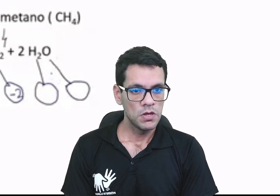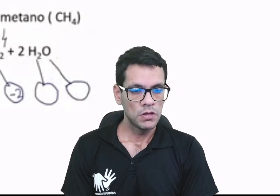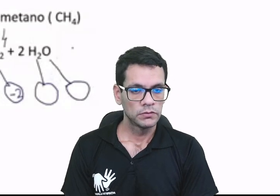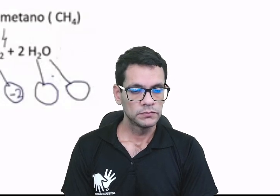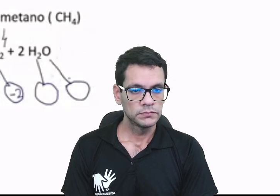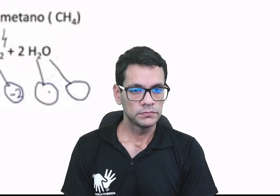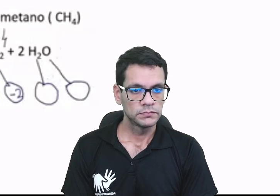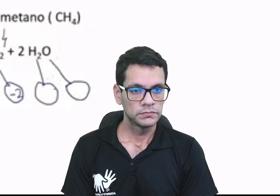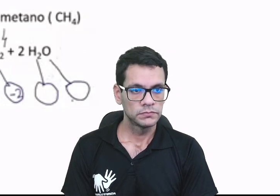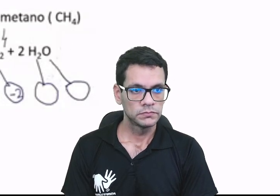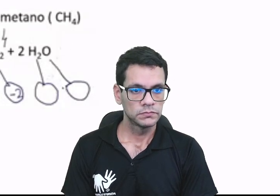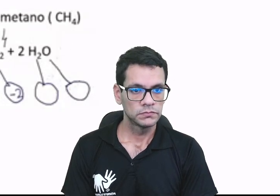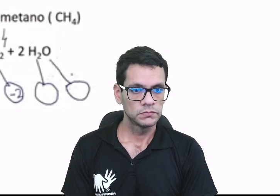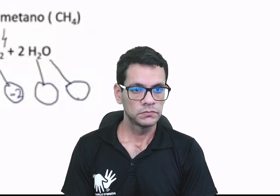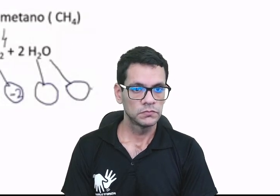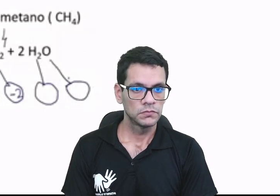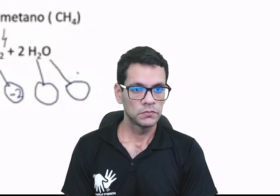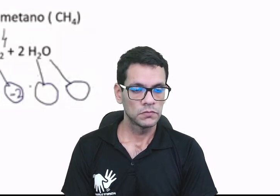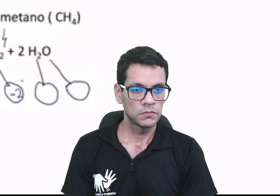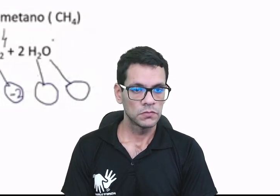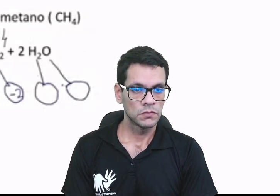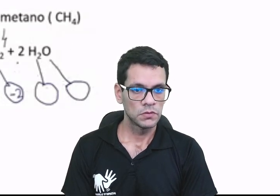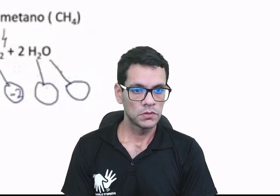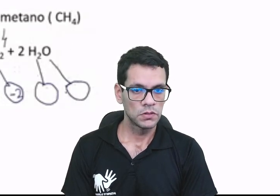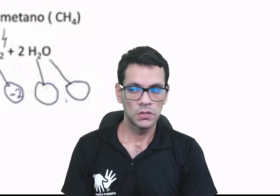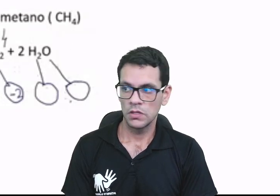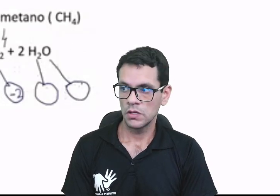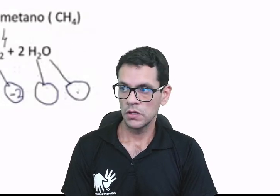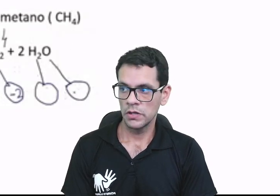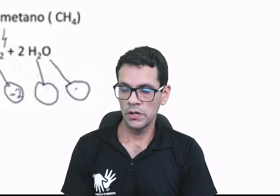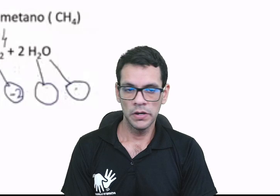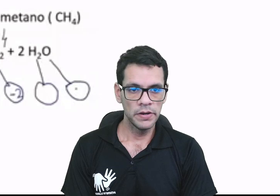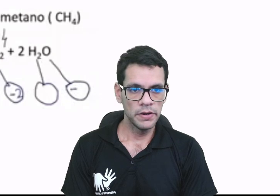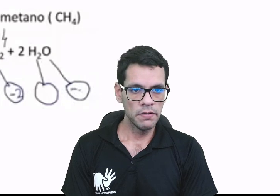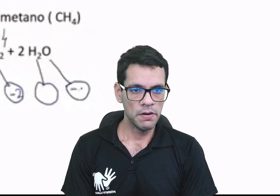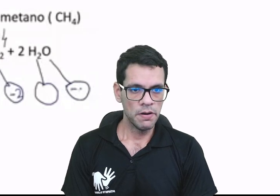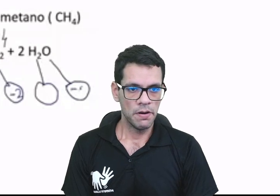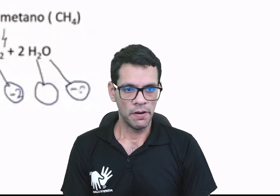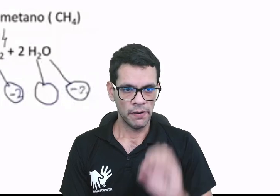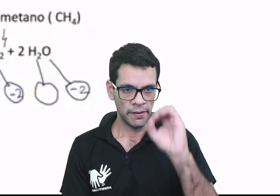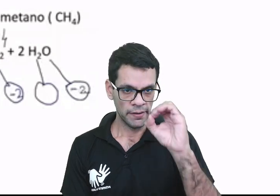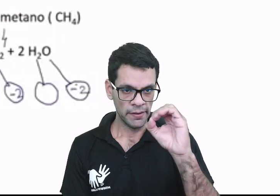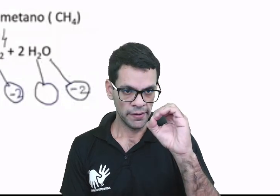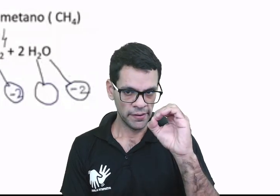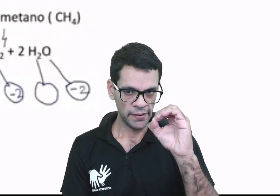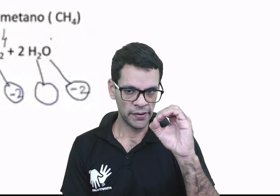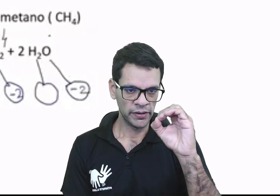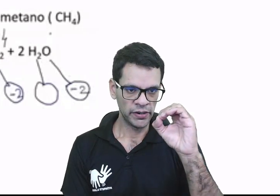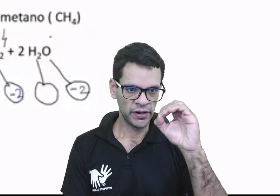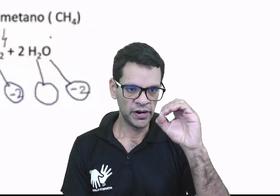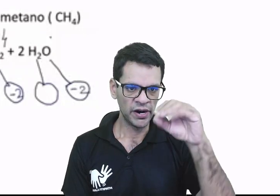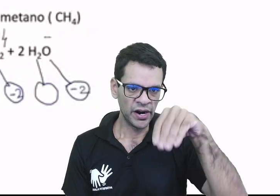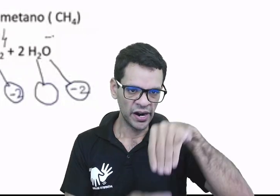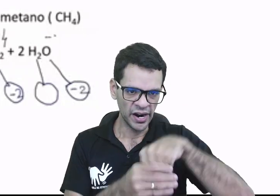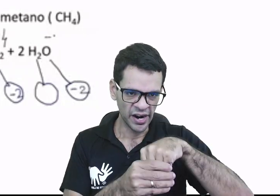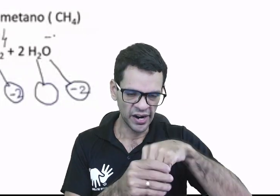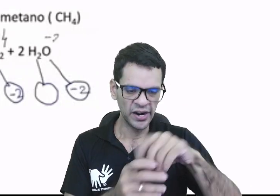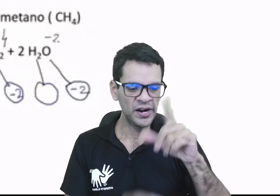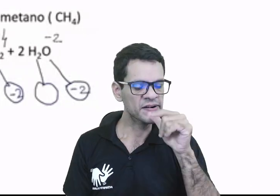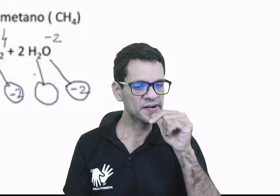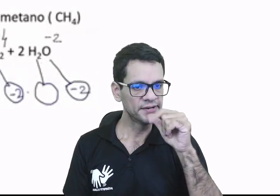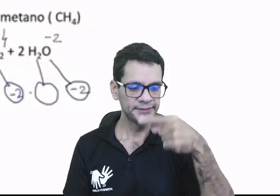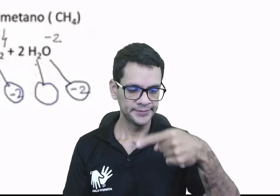Agora, vamos para o oxigênio de novo. Oxigênio na água, né, vai ser menos 2. Menos 2 vezes 1,